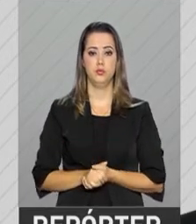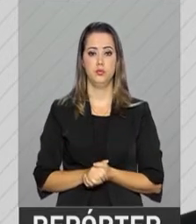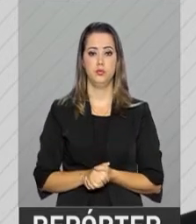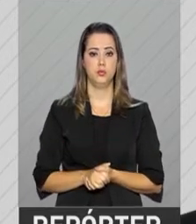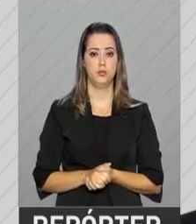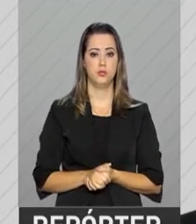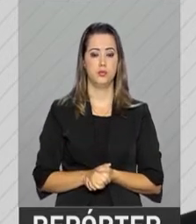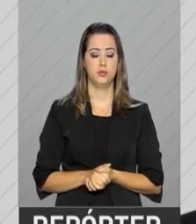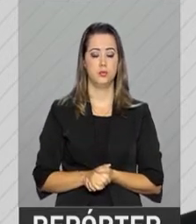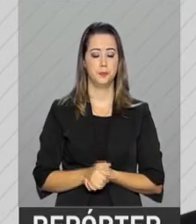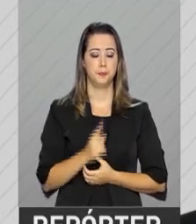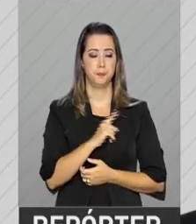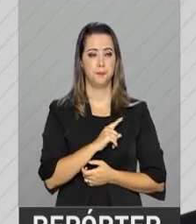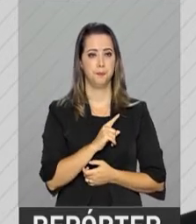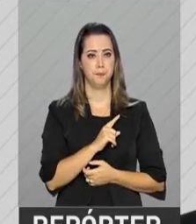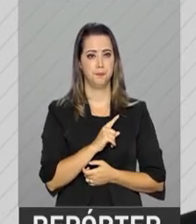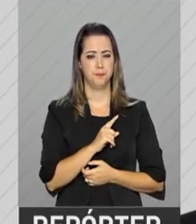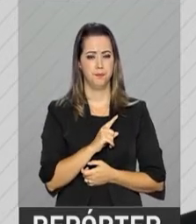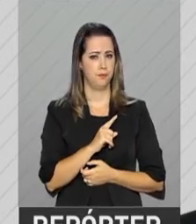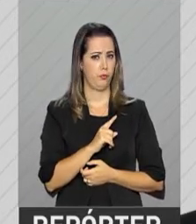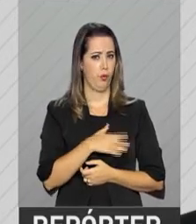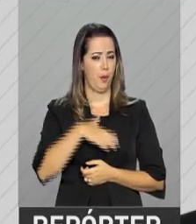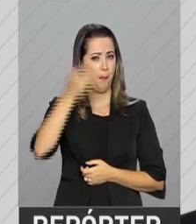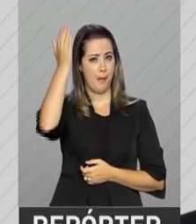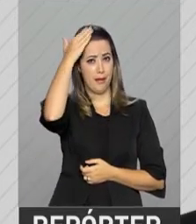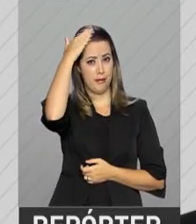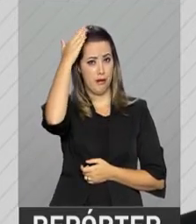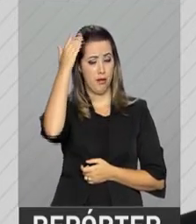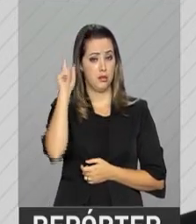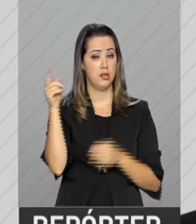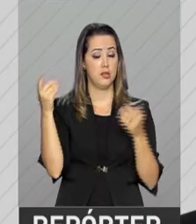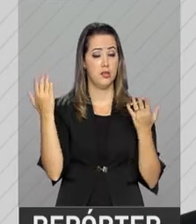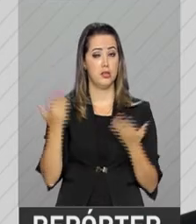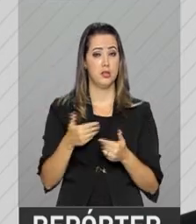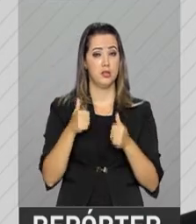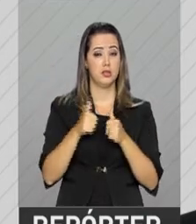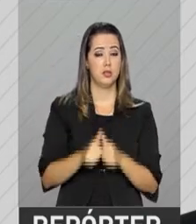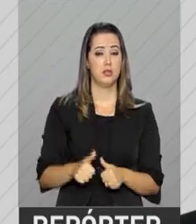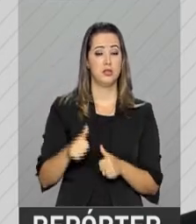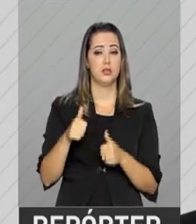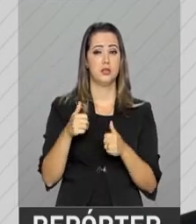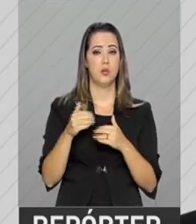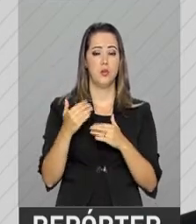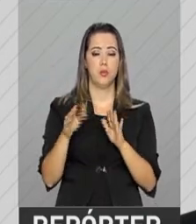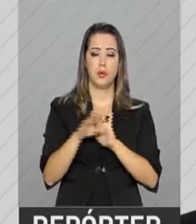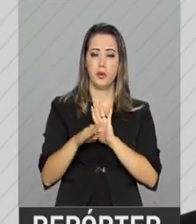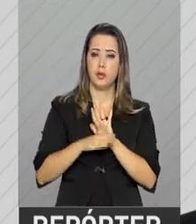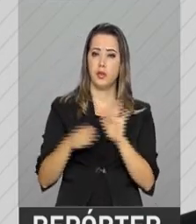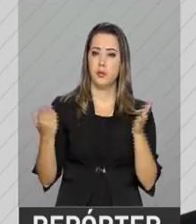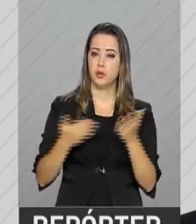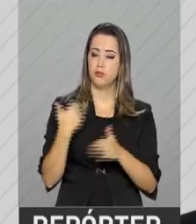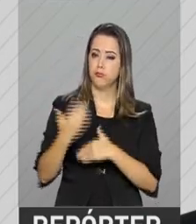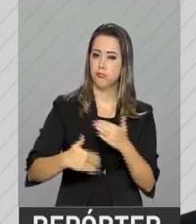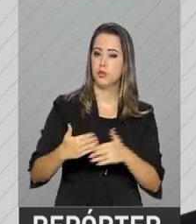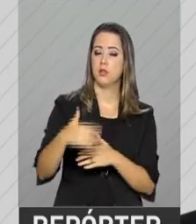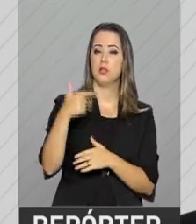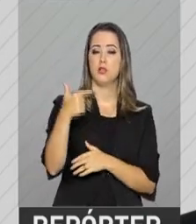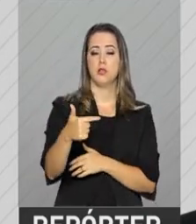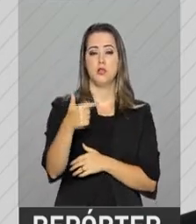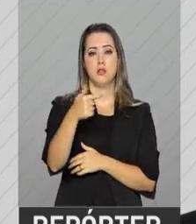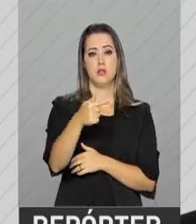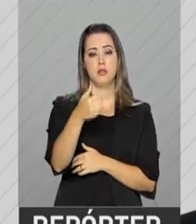pará o programa agora é avançar está presente em 154 municípios com